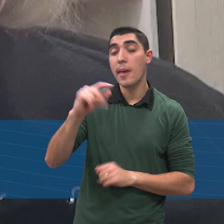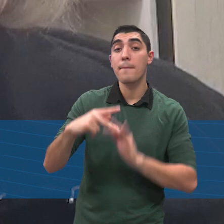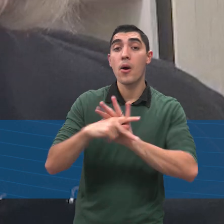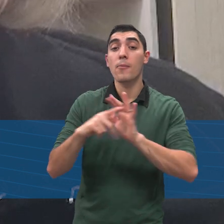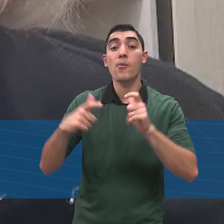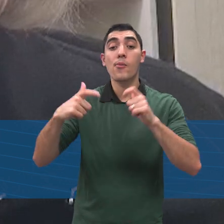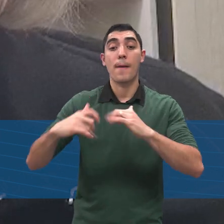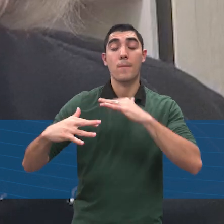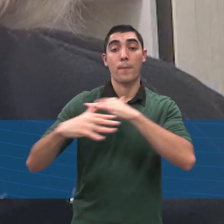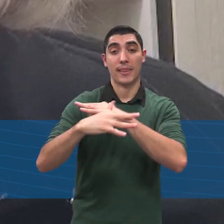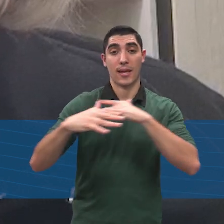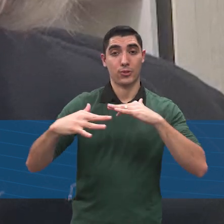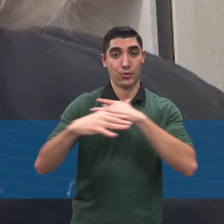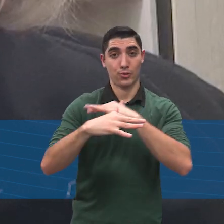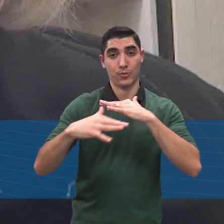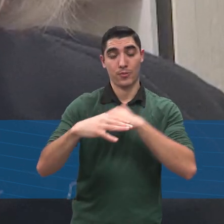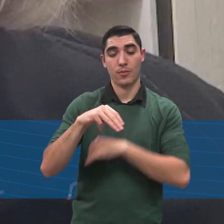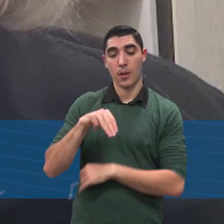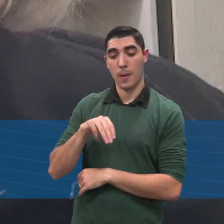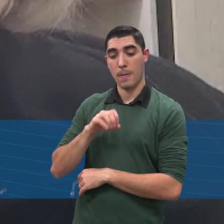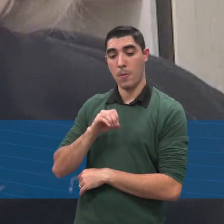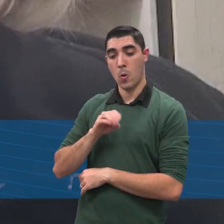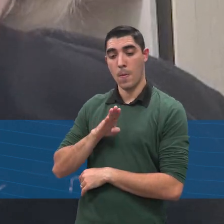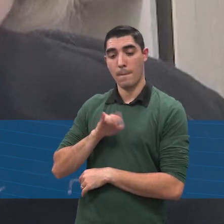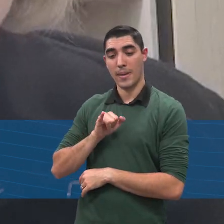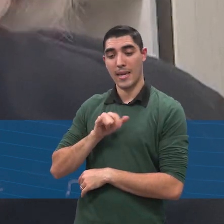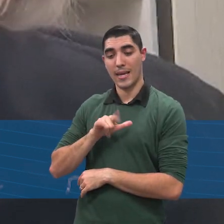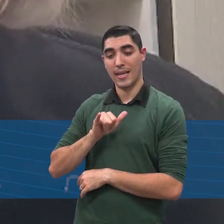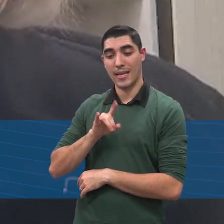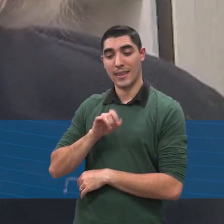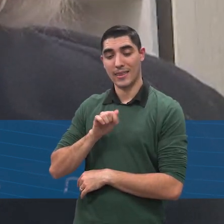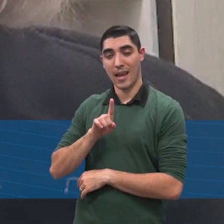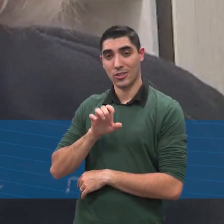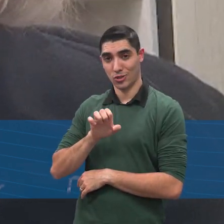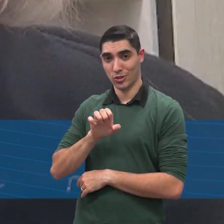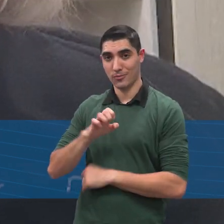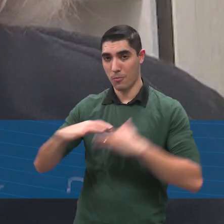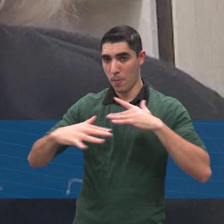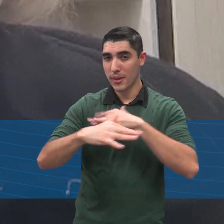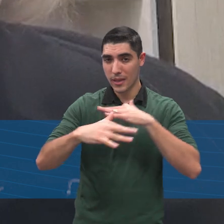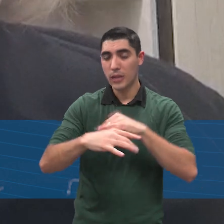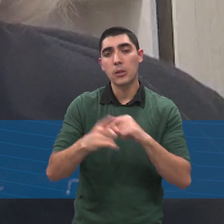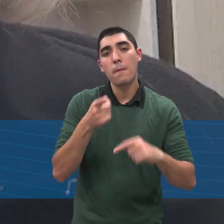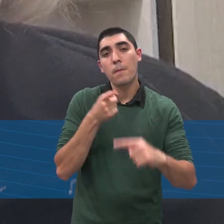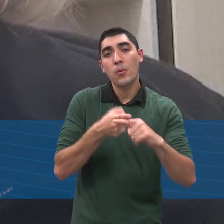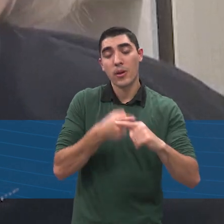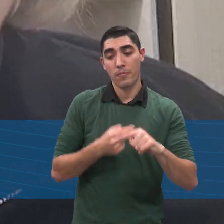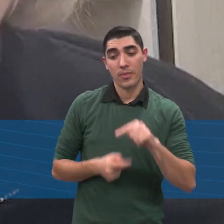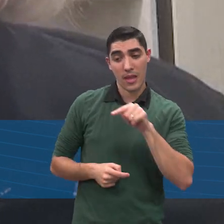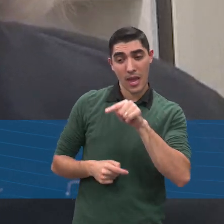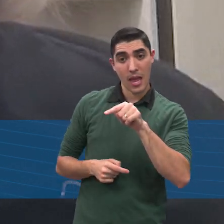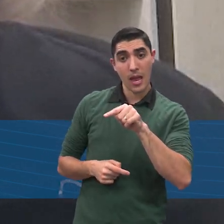mobilidade, né? Também construir cidades que sejam